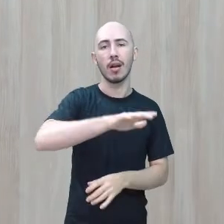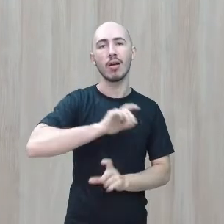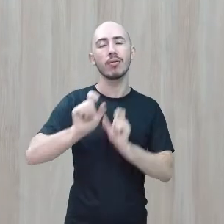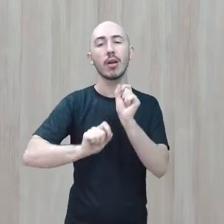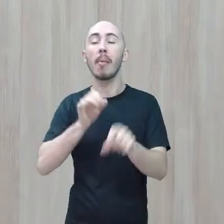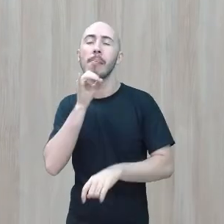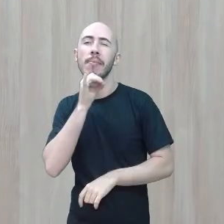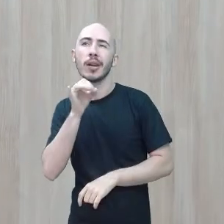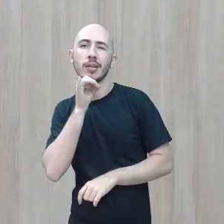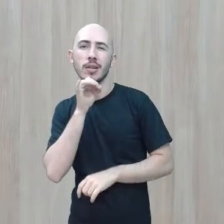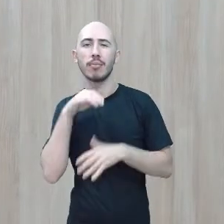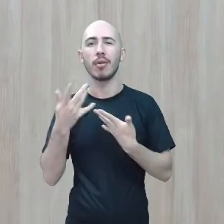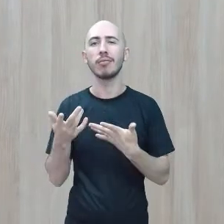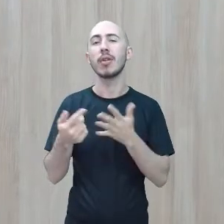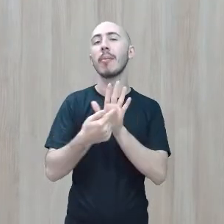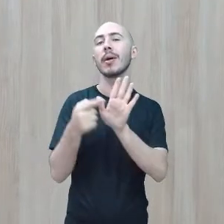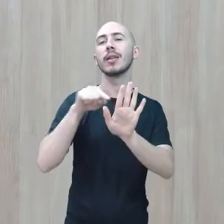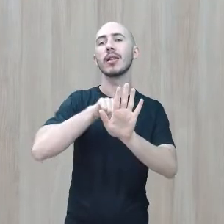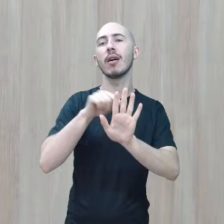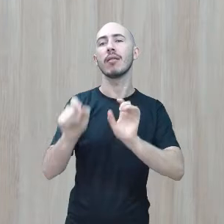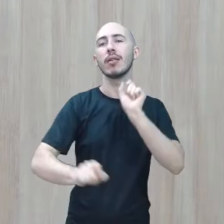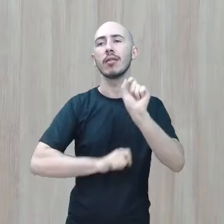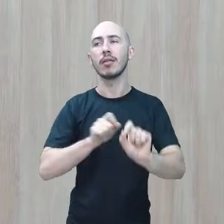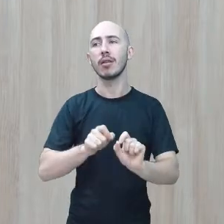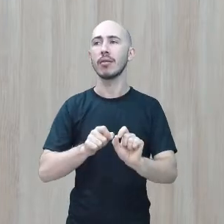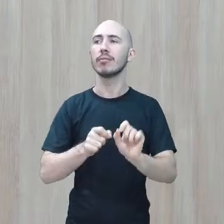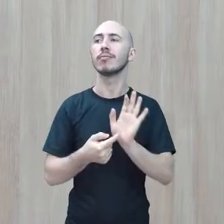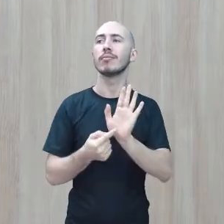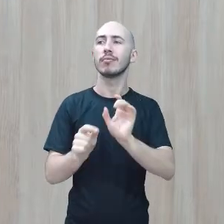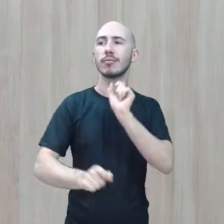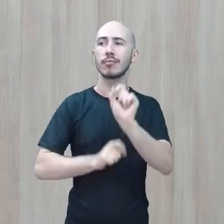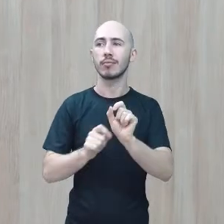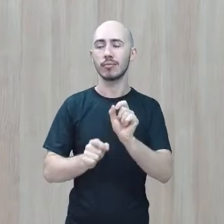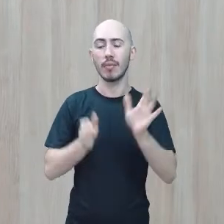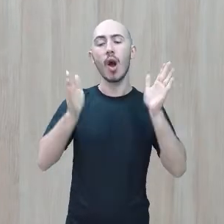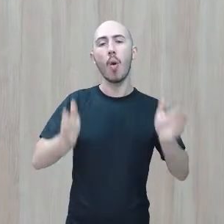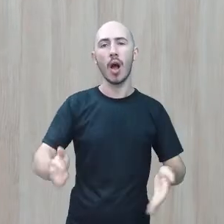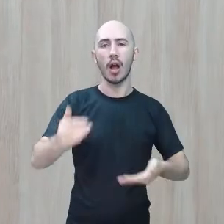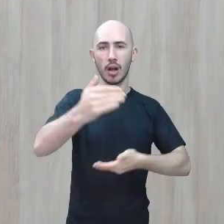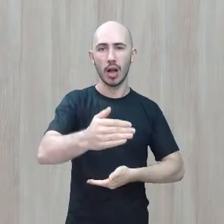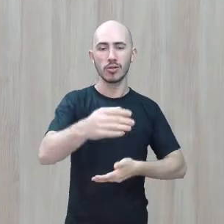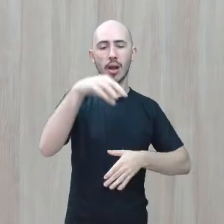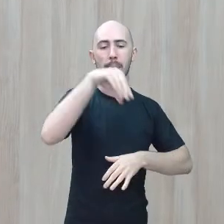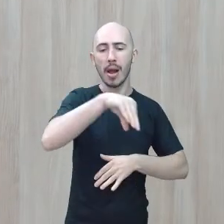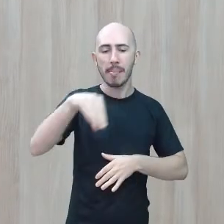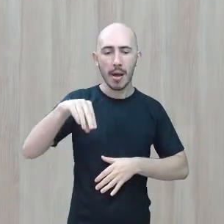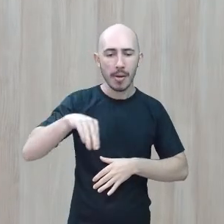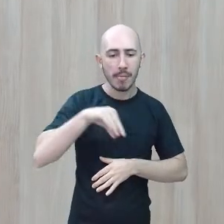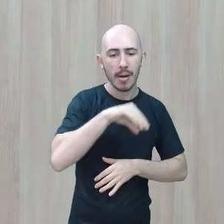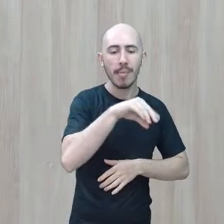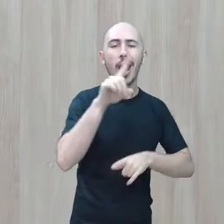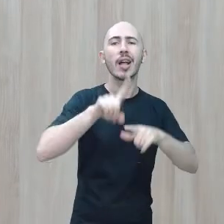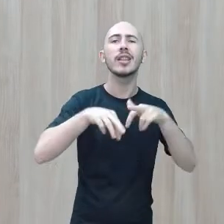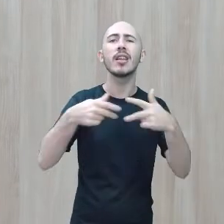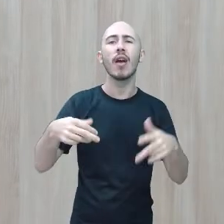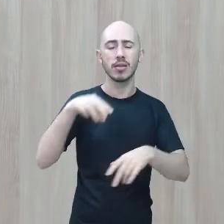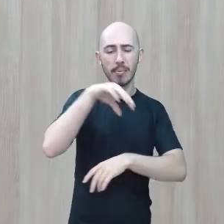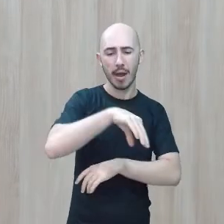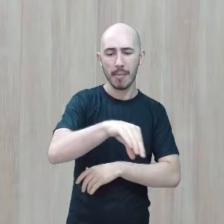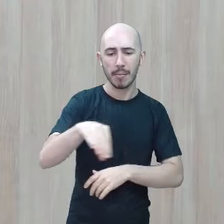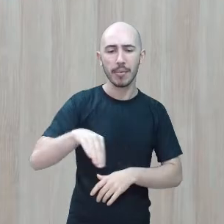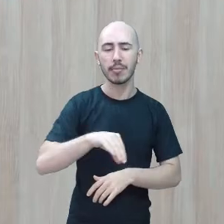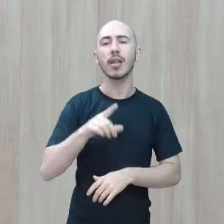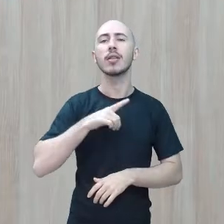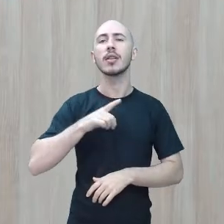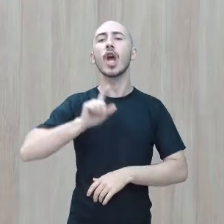aqui uma metáfora, né, uma figura, uma caixinha, né, cheia de instrumentos, e nessa caixinha a gente